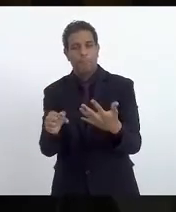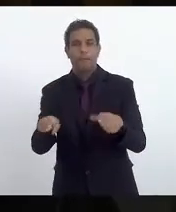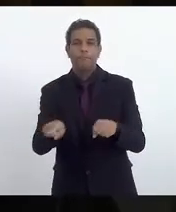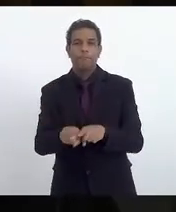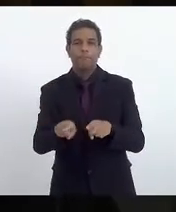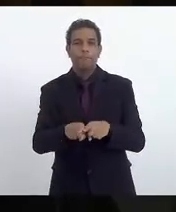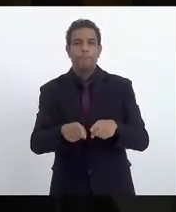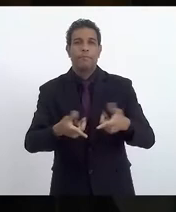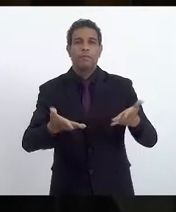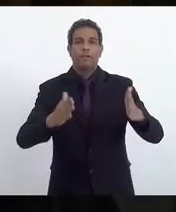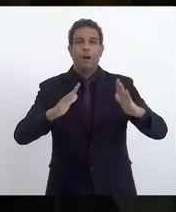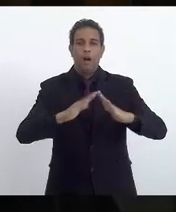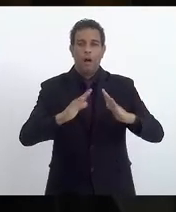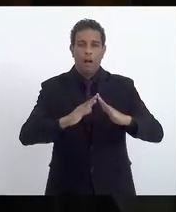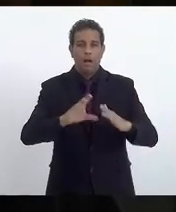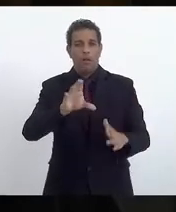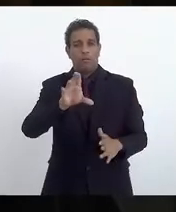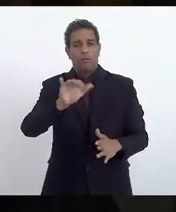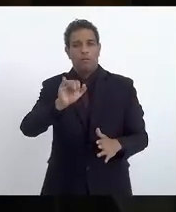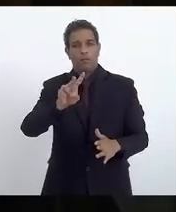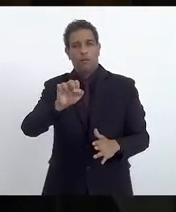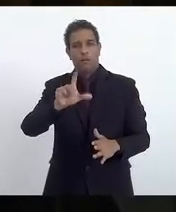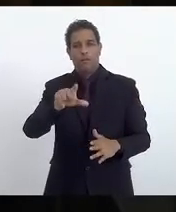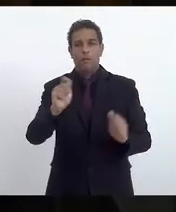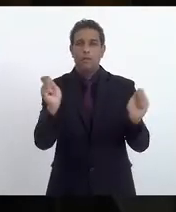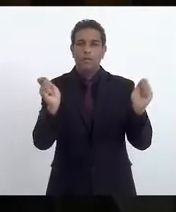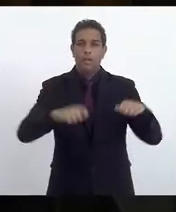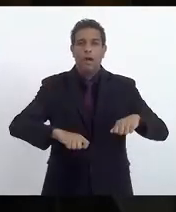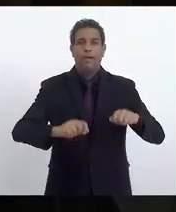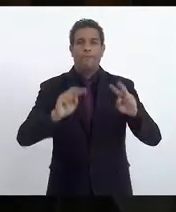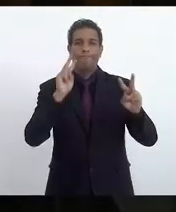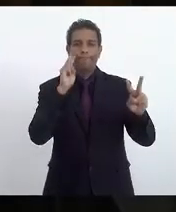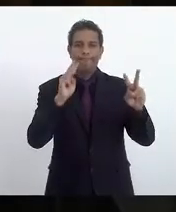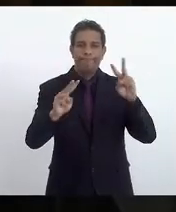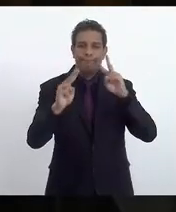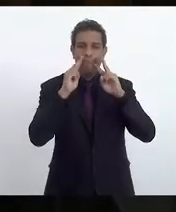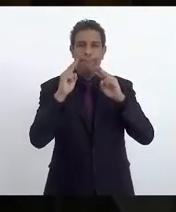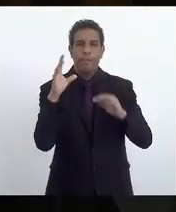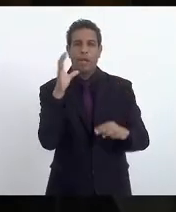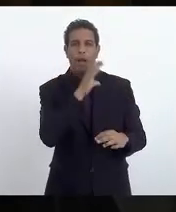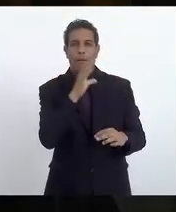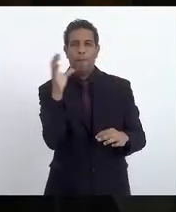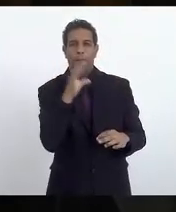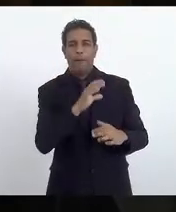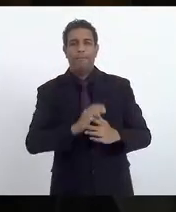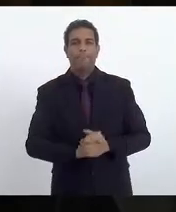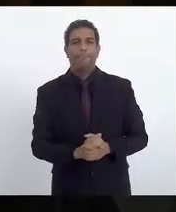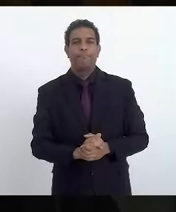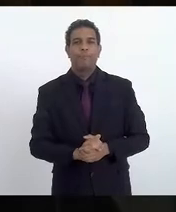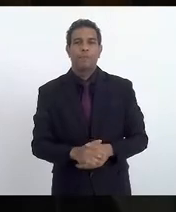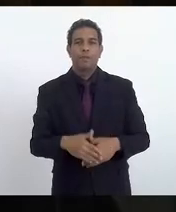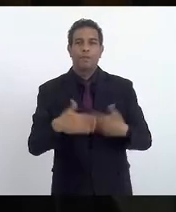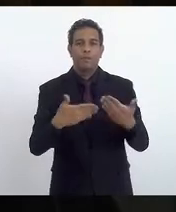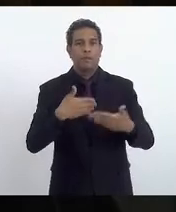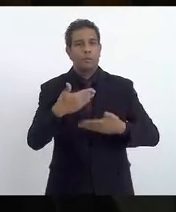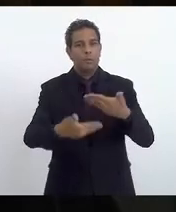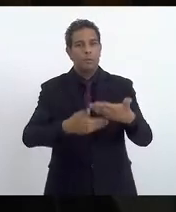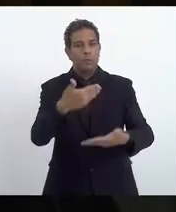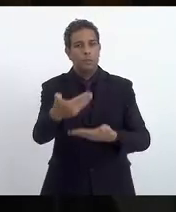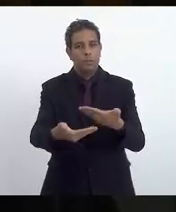também a casa civil possam acelerar esse